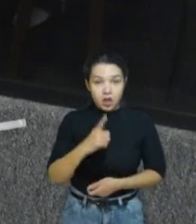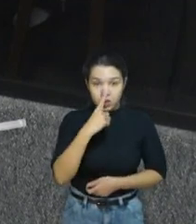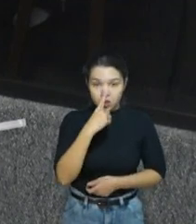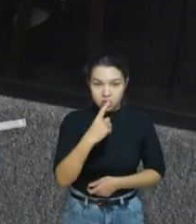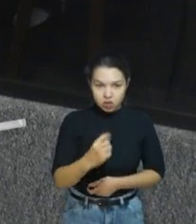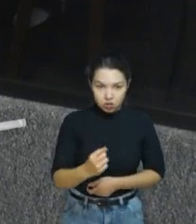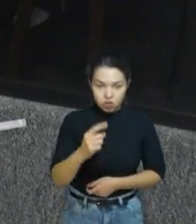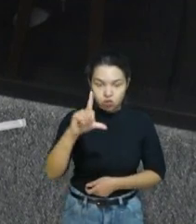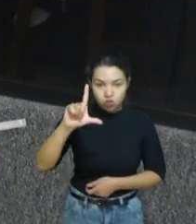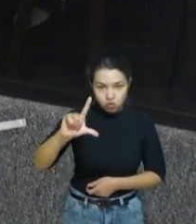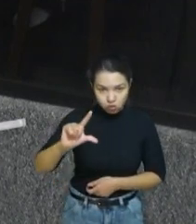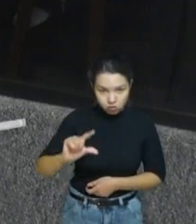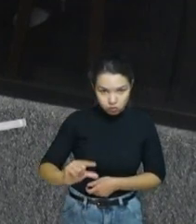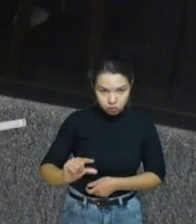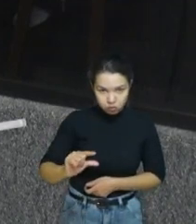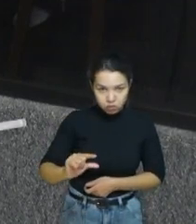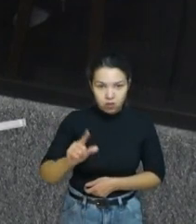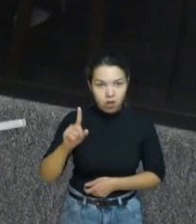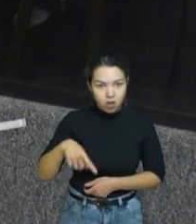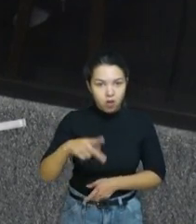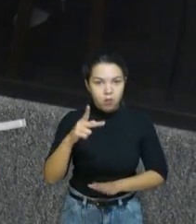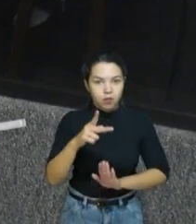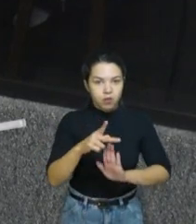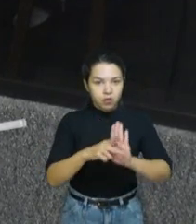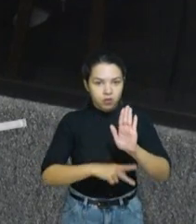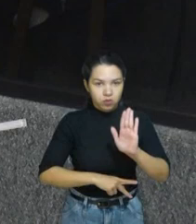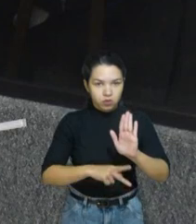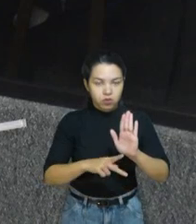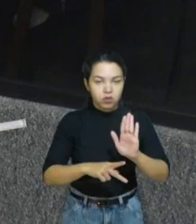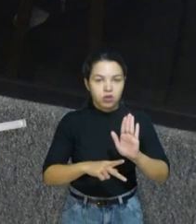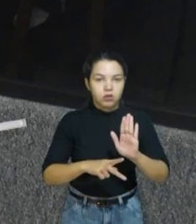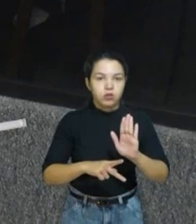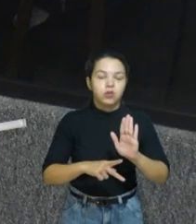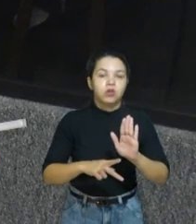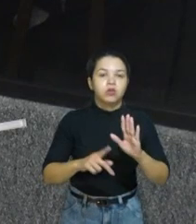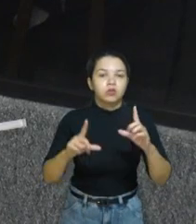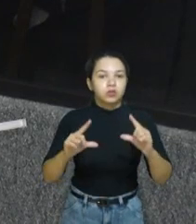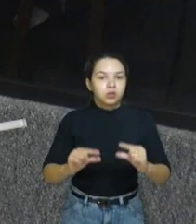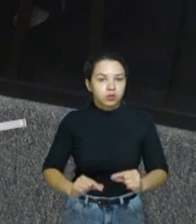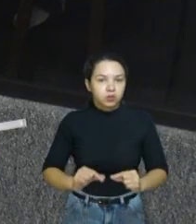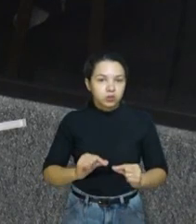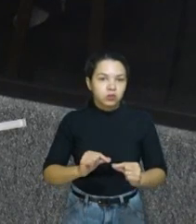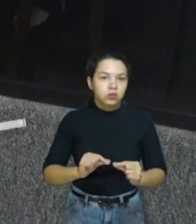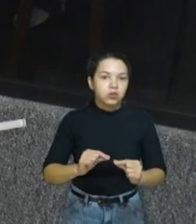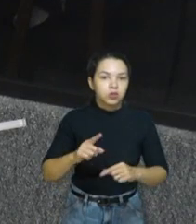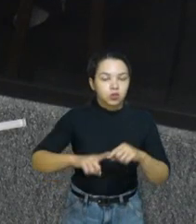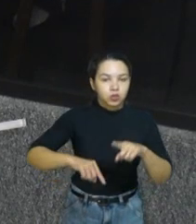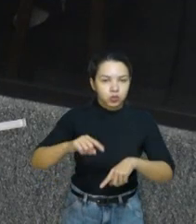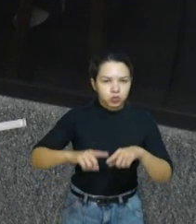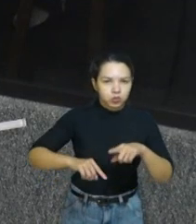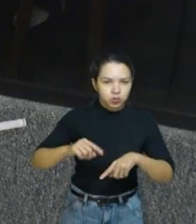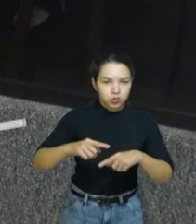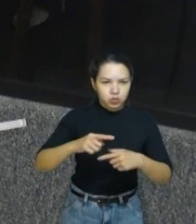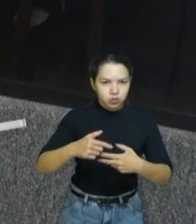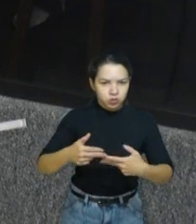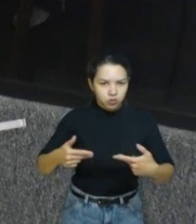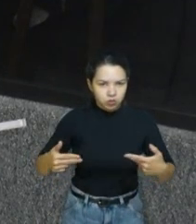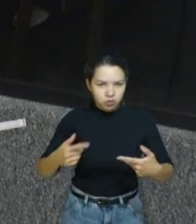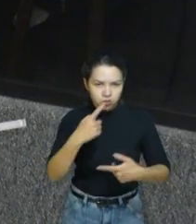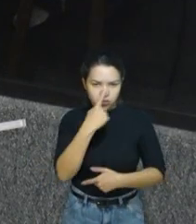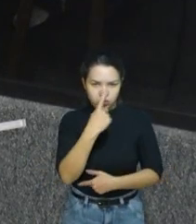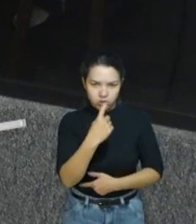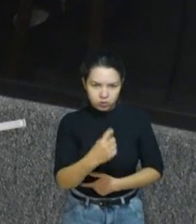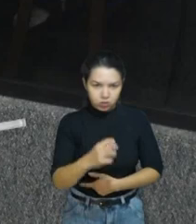Lixo, é um projeto que envolve a gestão dos resíduos sólidos dos prédios da Alesc, com aplicação da metodologia do conceito